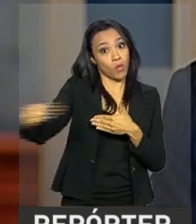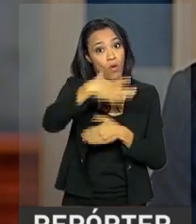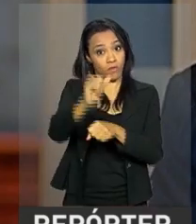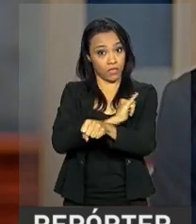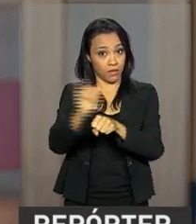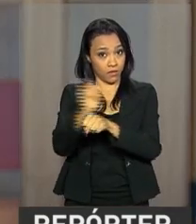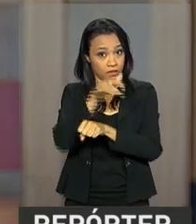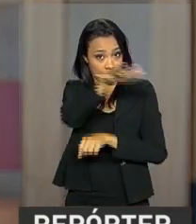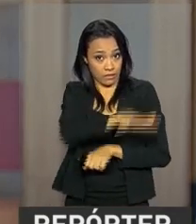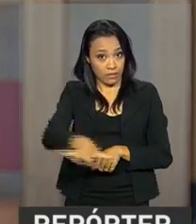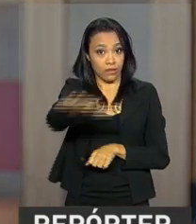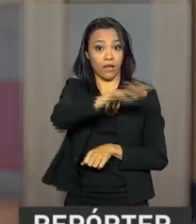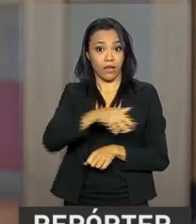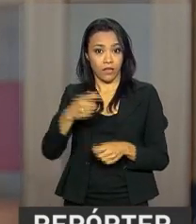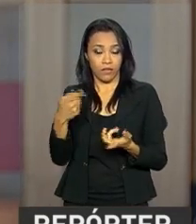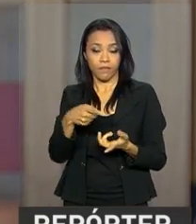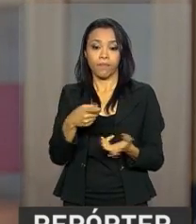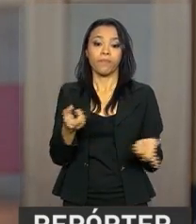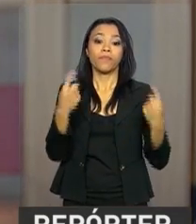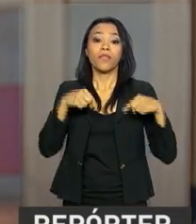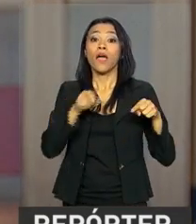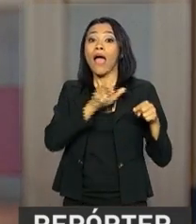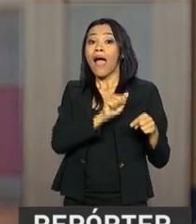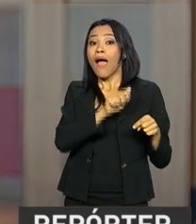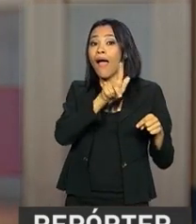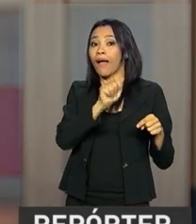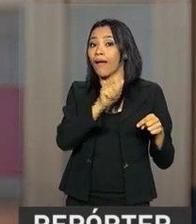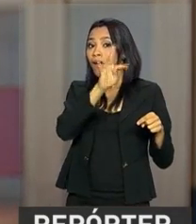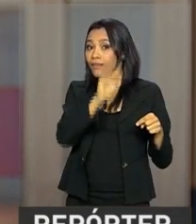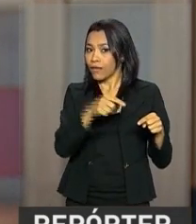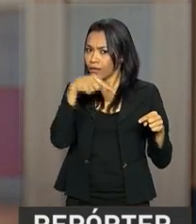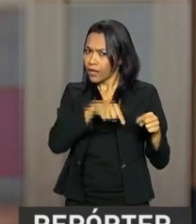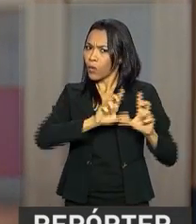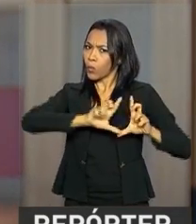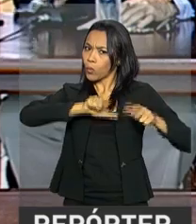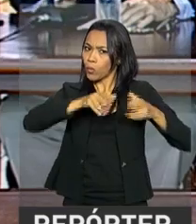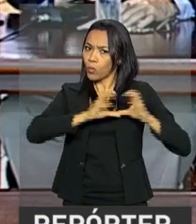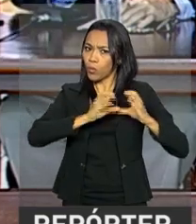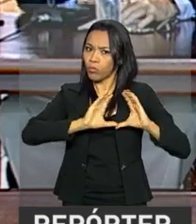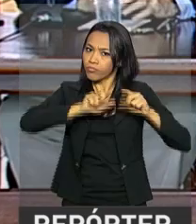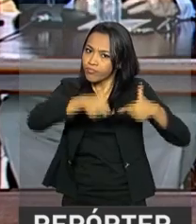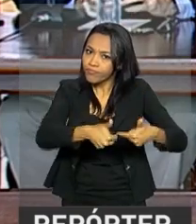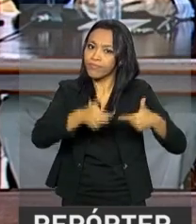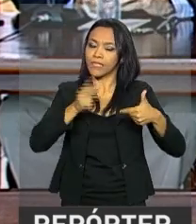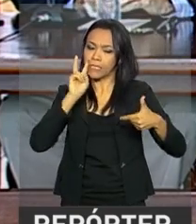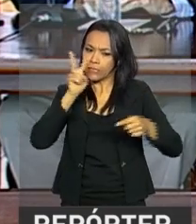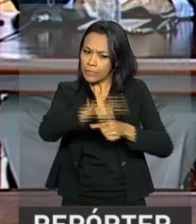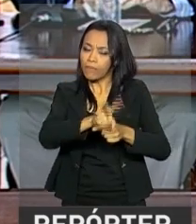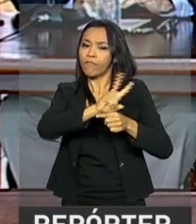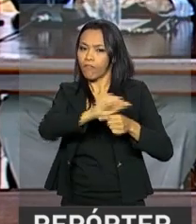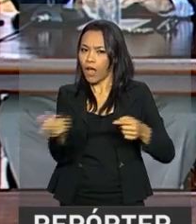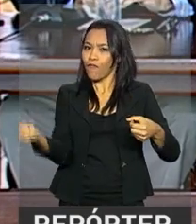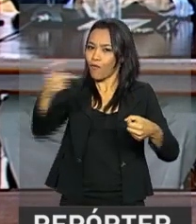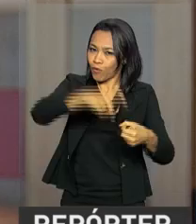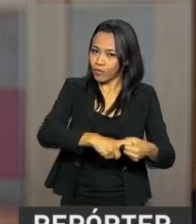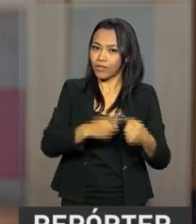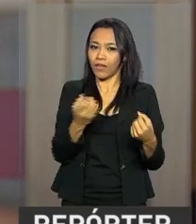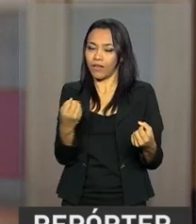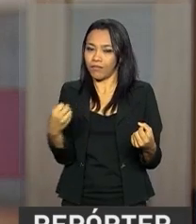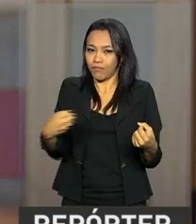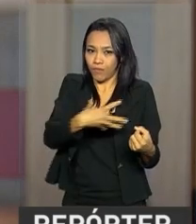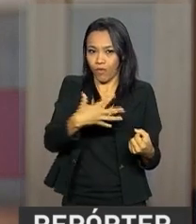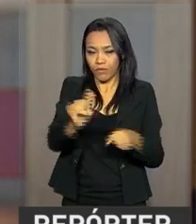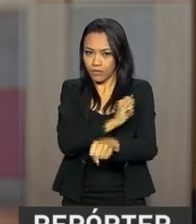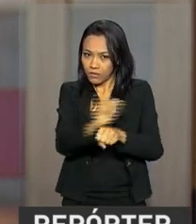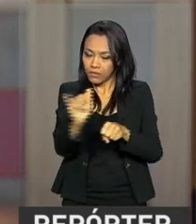transnacional a operação ágata que combate crimes na fronteira e ambientais também deve voltar de cara nova mas nós